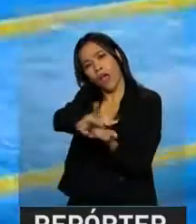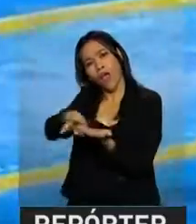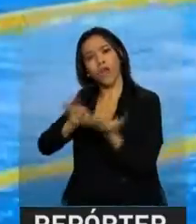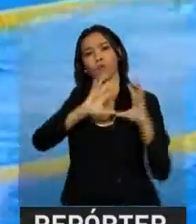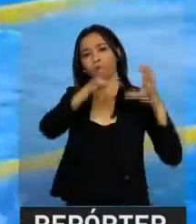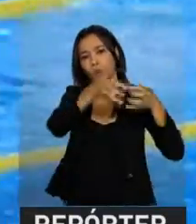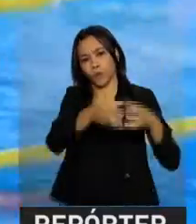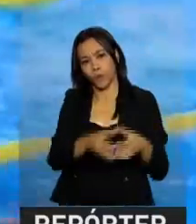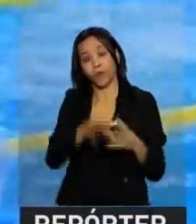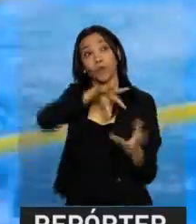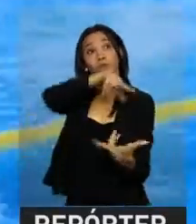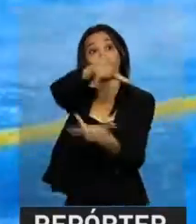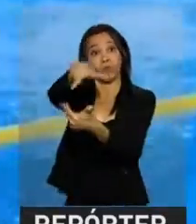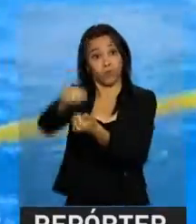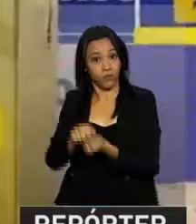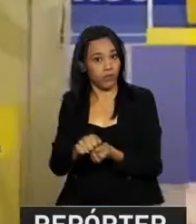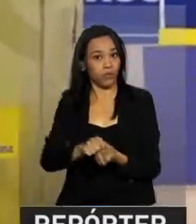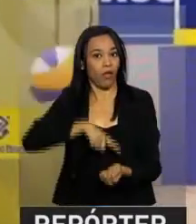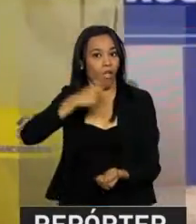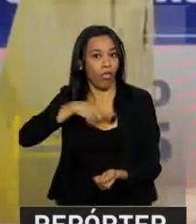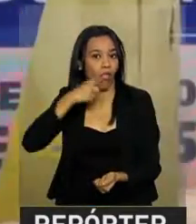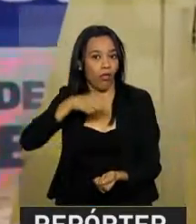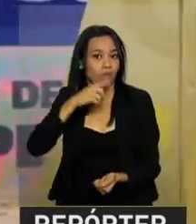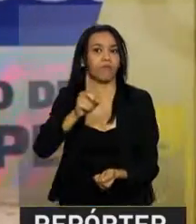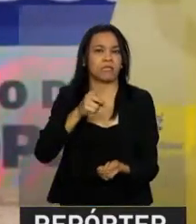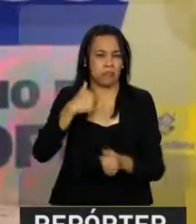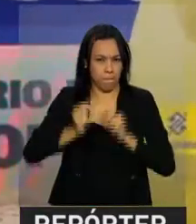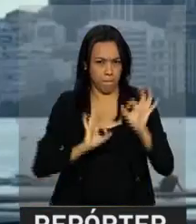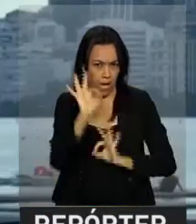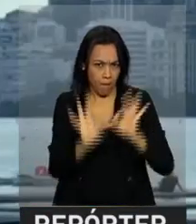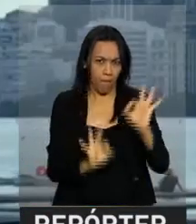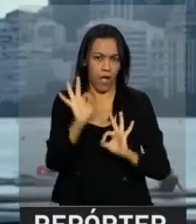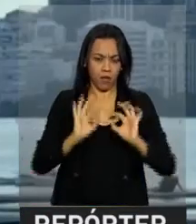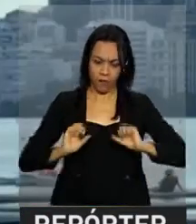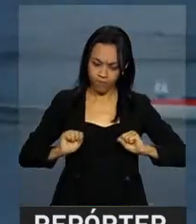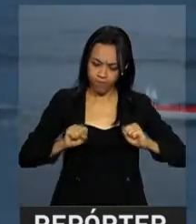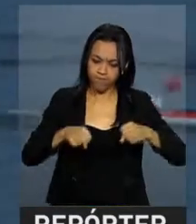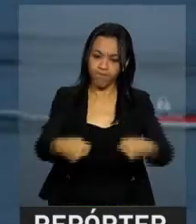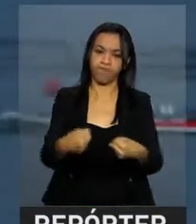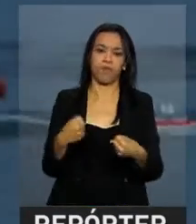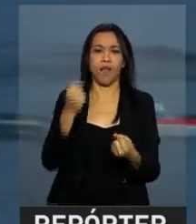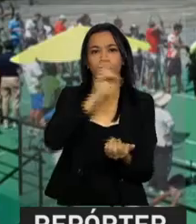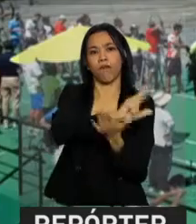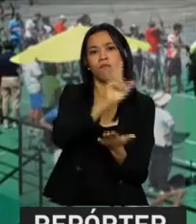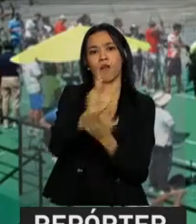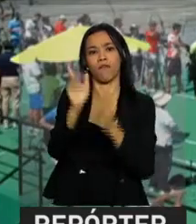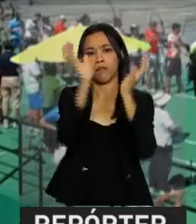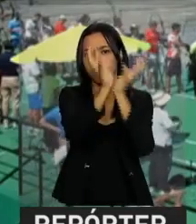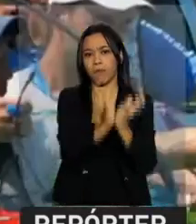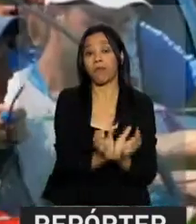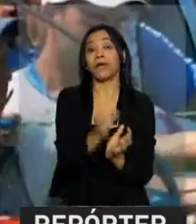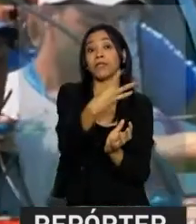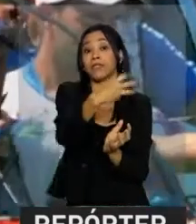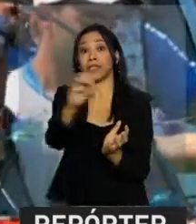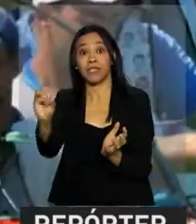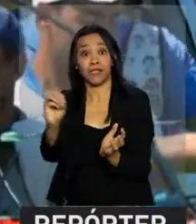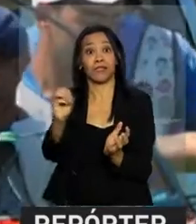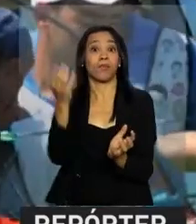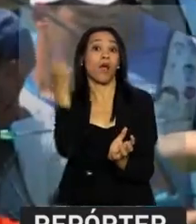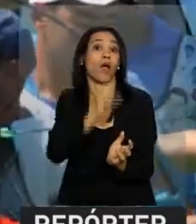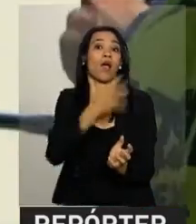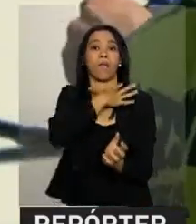ao redor do mundo não é à toa eles se preparam para ter bom desempenho nas mais de 300 provas com disputa de